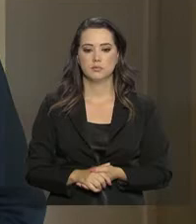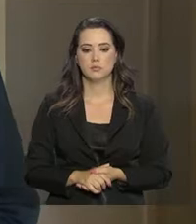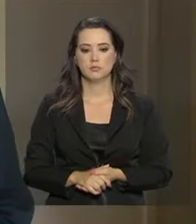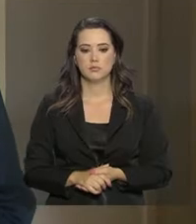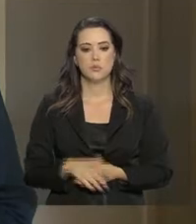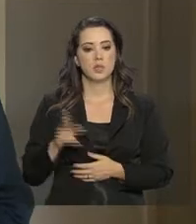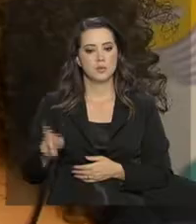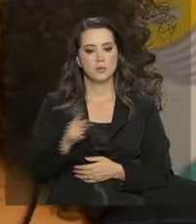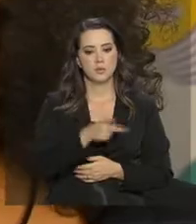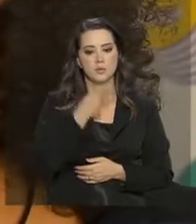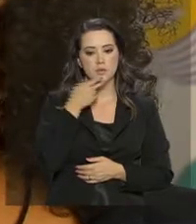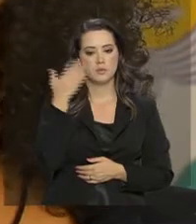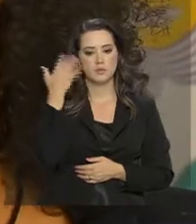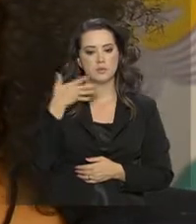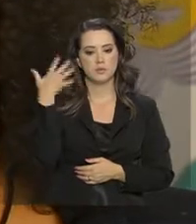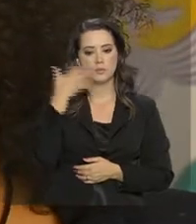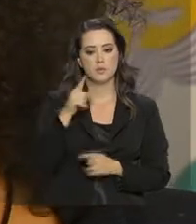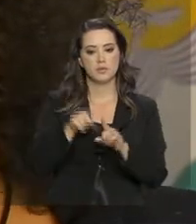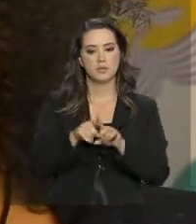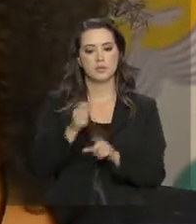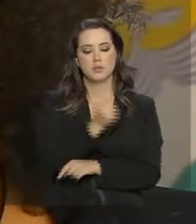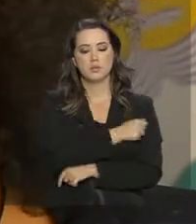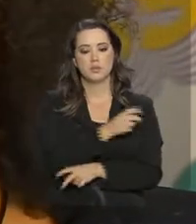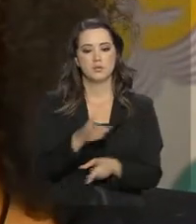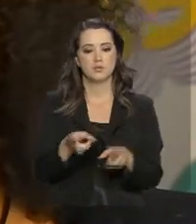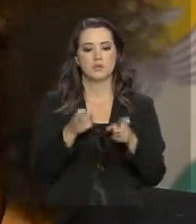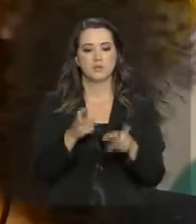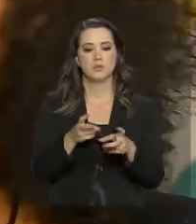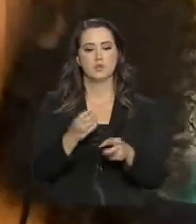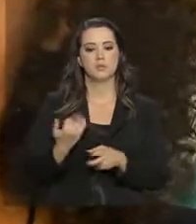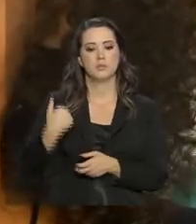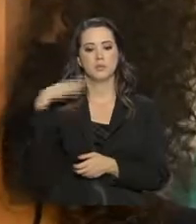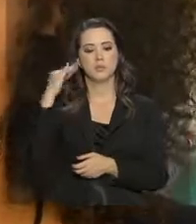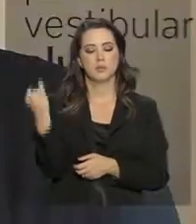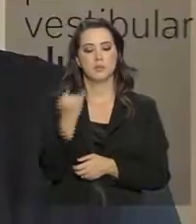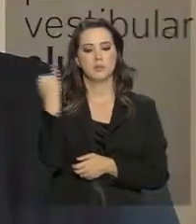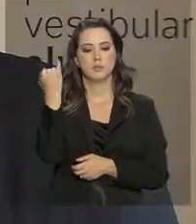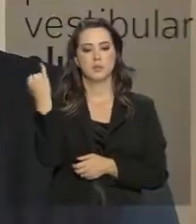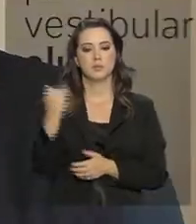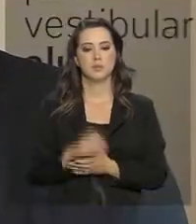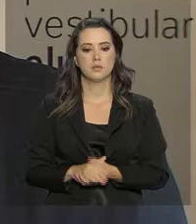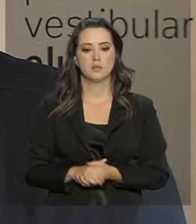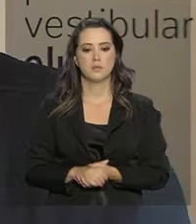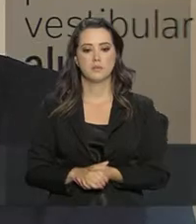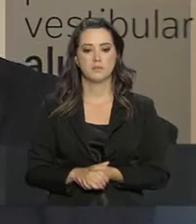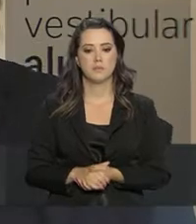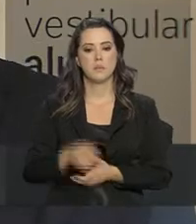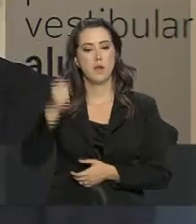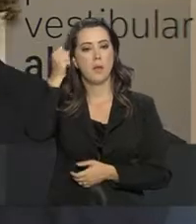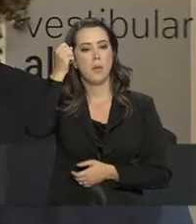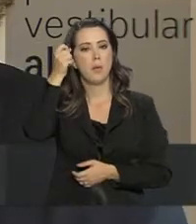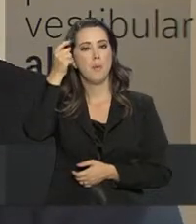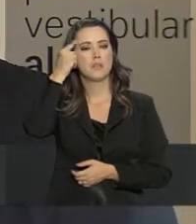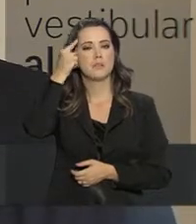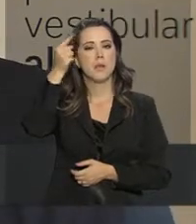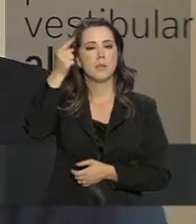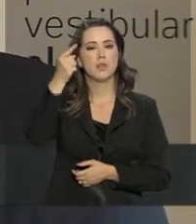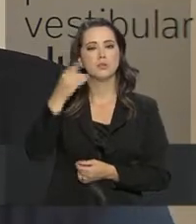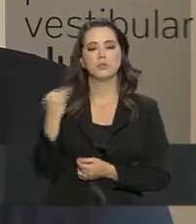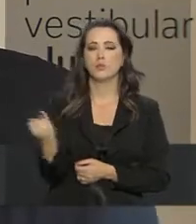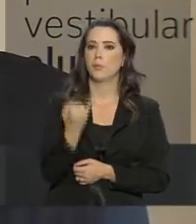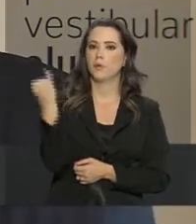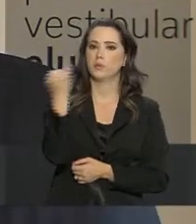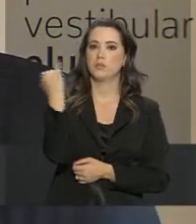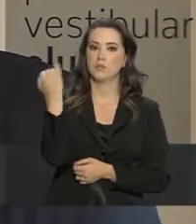os alunos estão cada vez mais percebendo a importância do exame uma mentalidade de dar uma importância ainda maior para uma